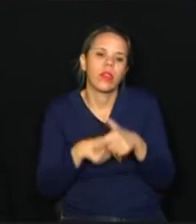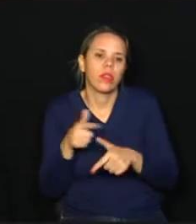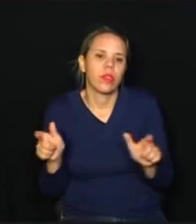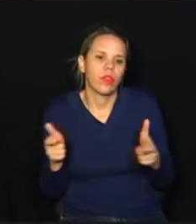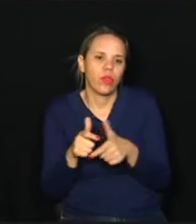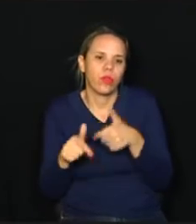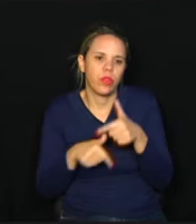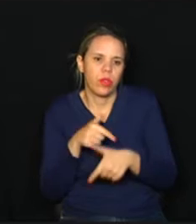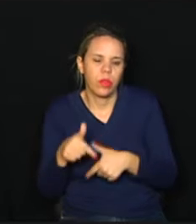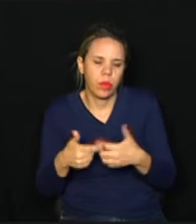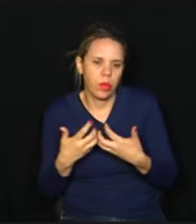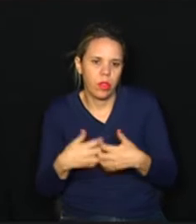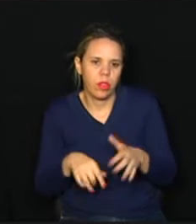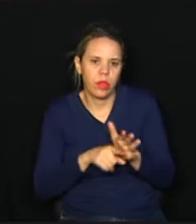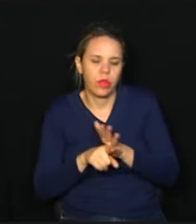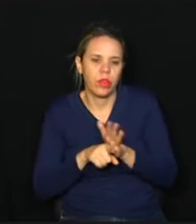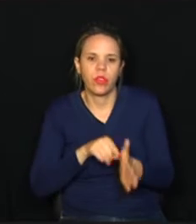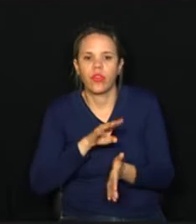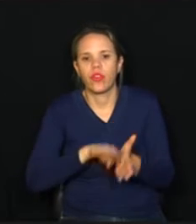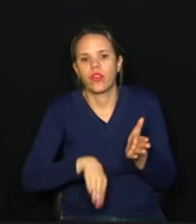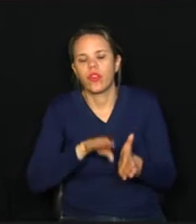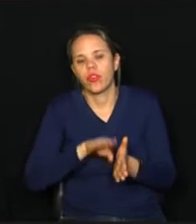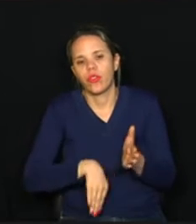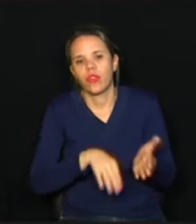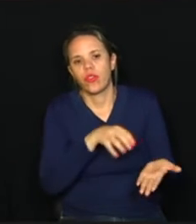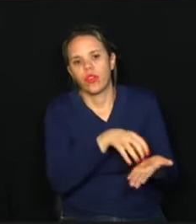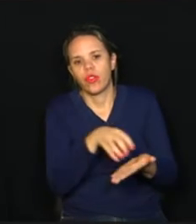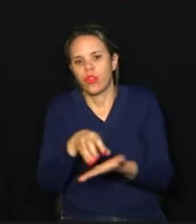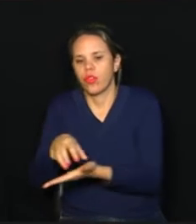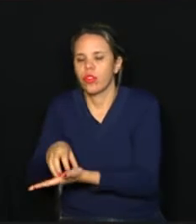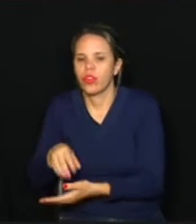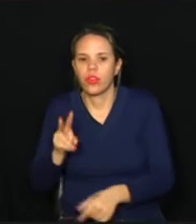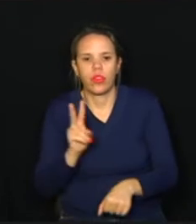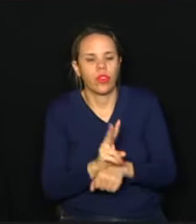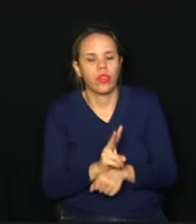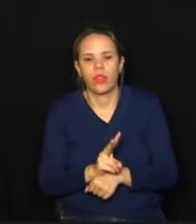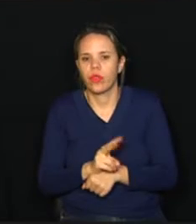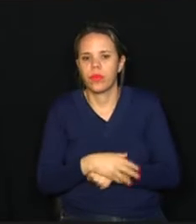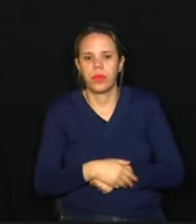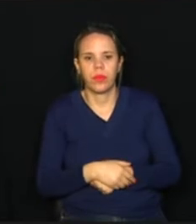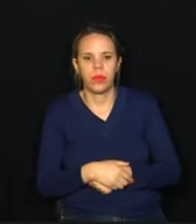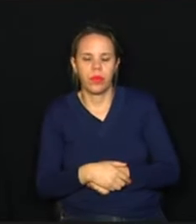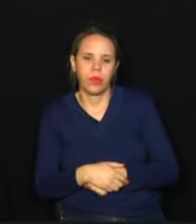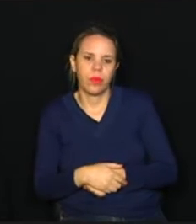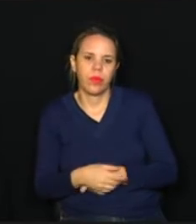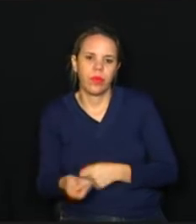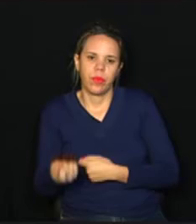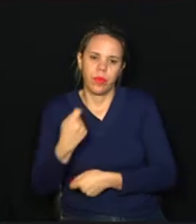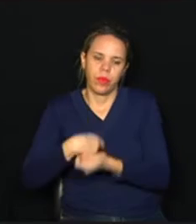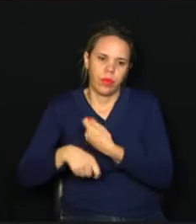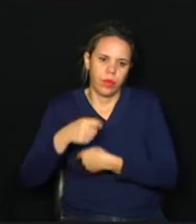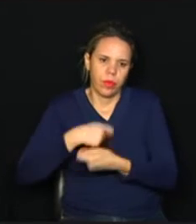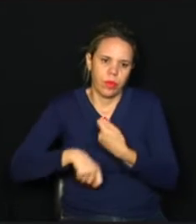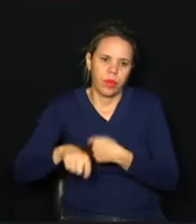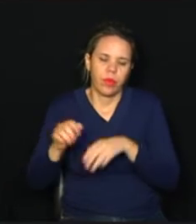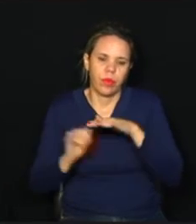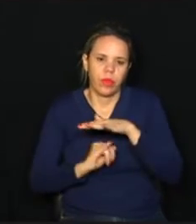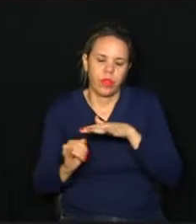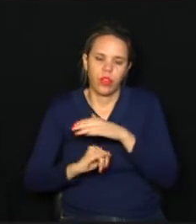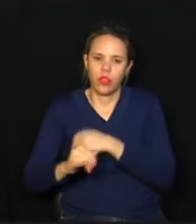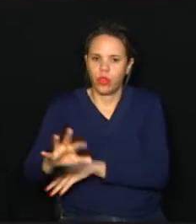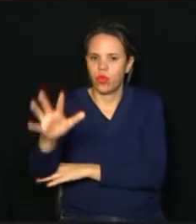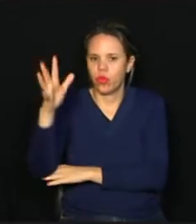atuação, tirando as unidades de conservação do Estado, da administração do Instituto